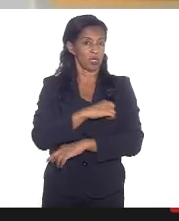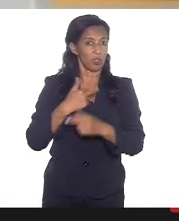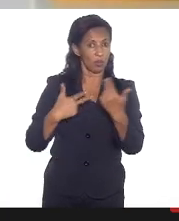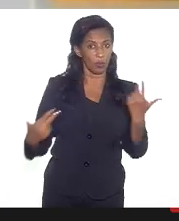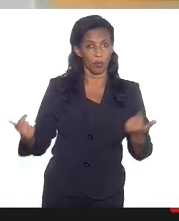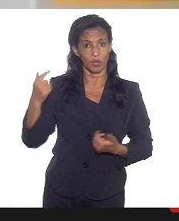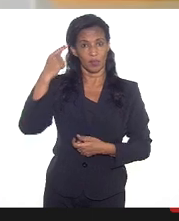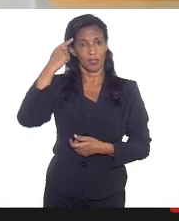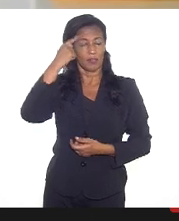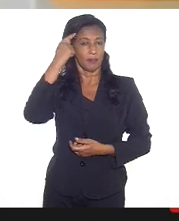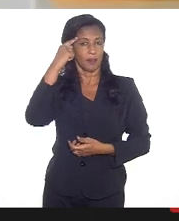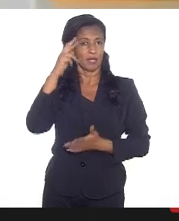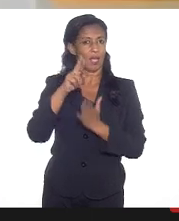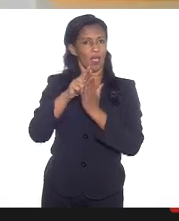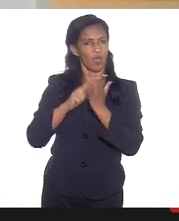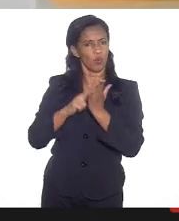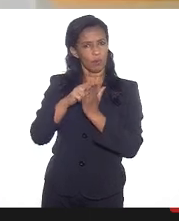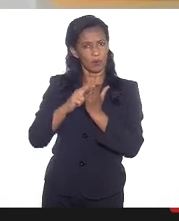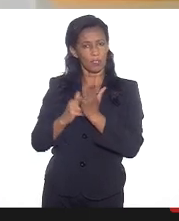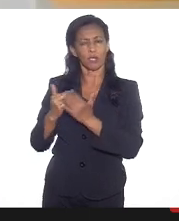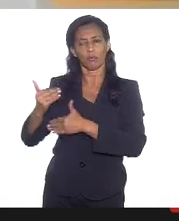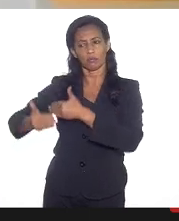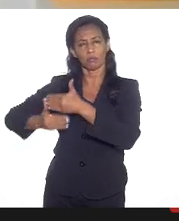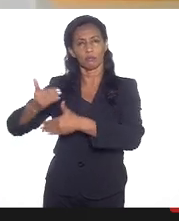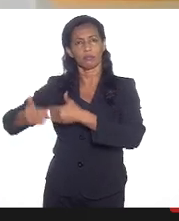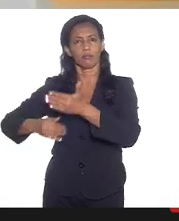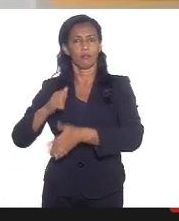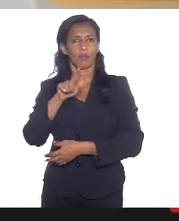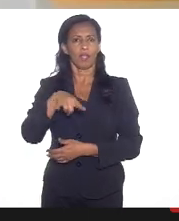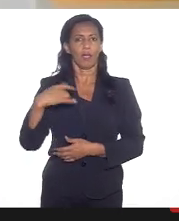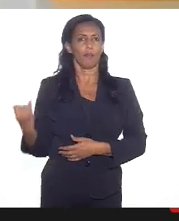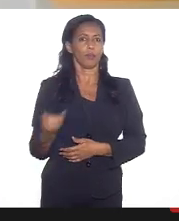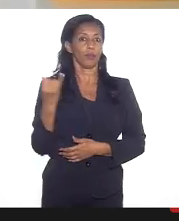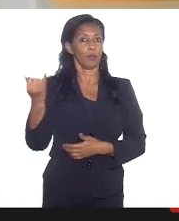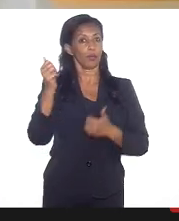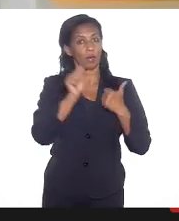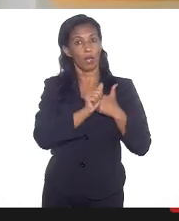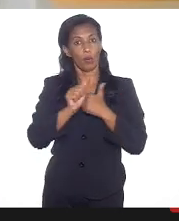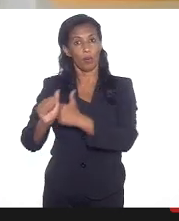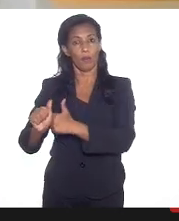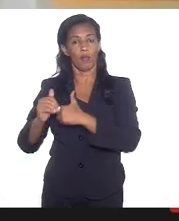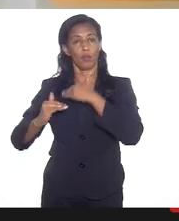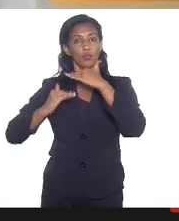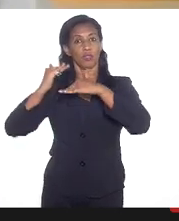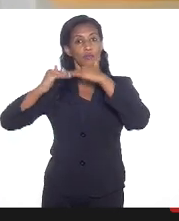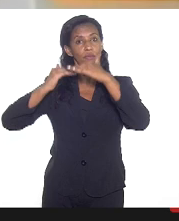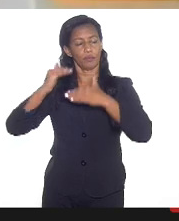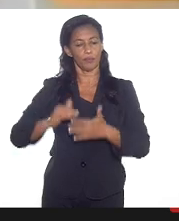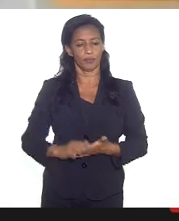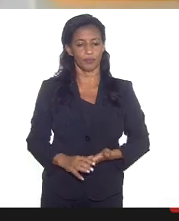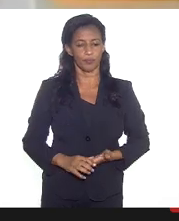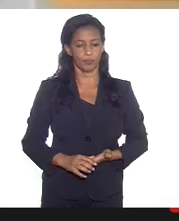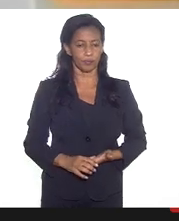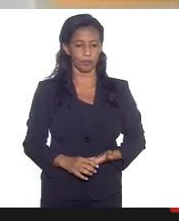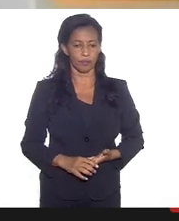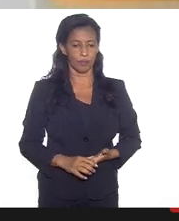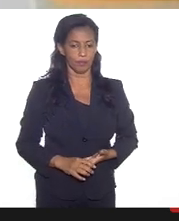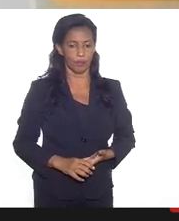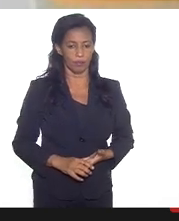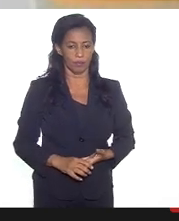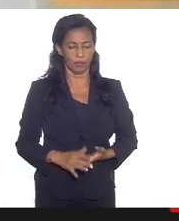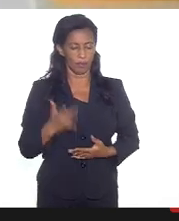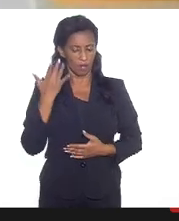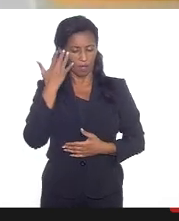a regulamentação está em andamento, é muito importante acompanhar esse desenvolvimento. E acho